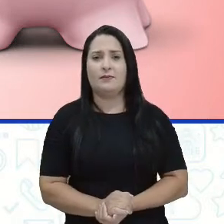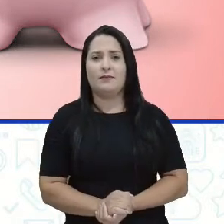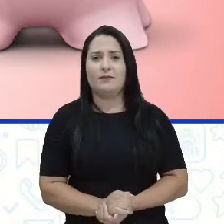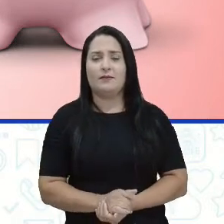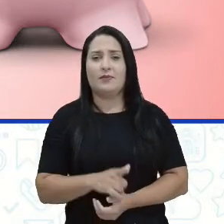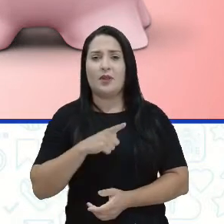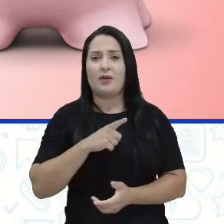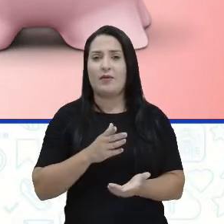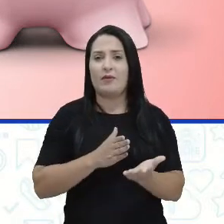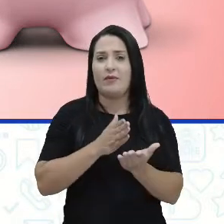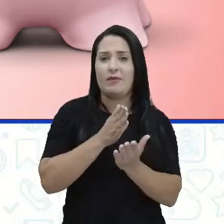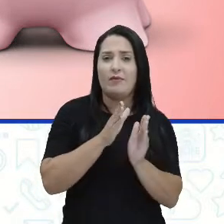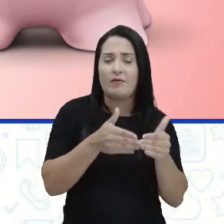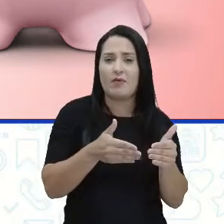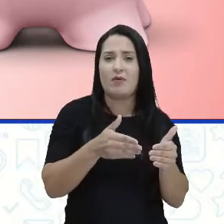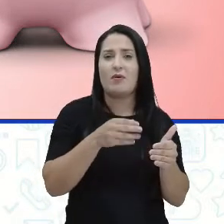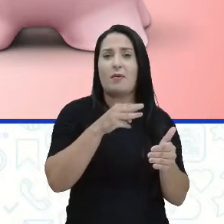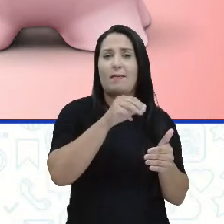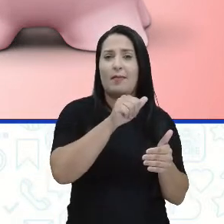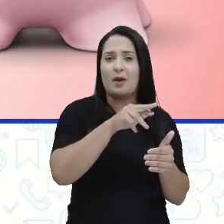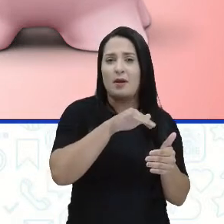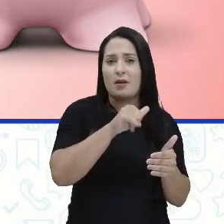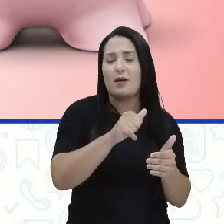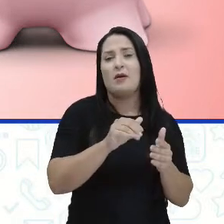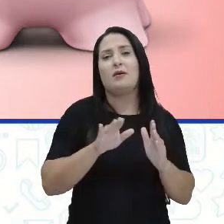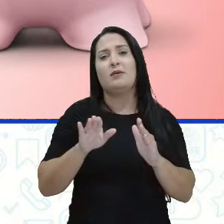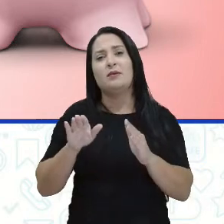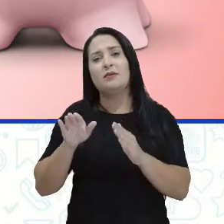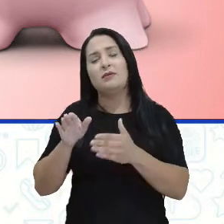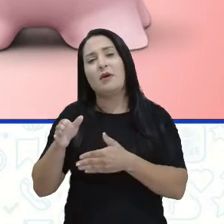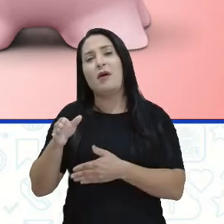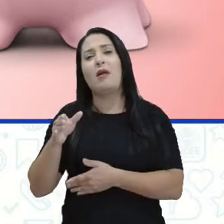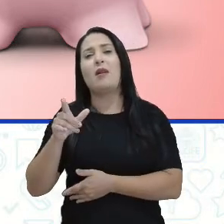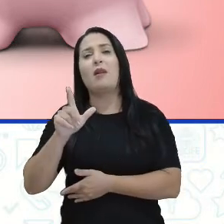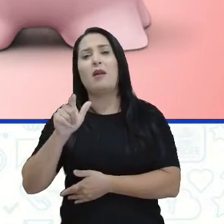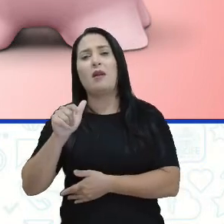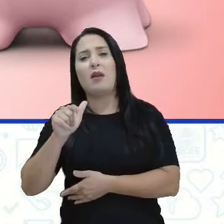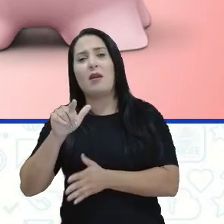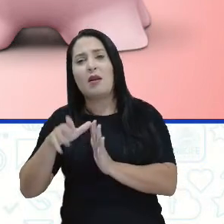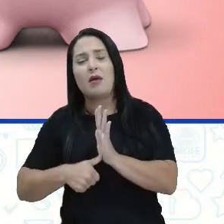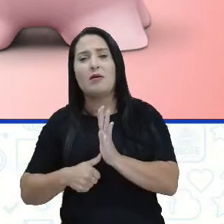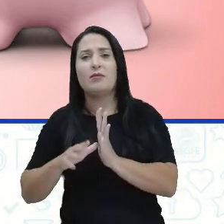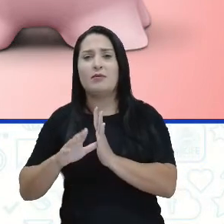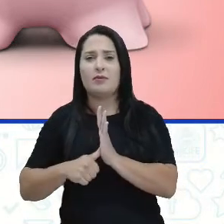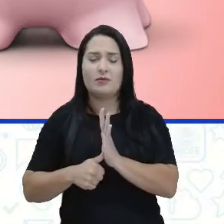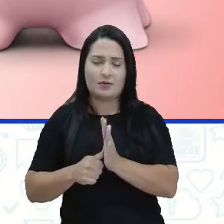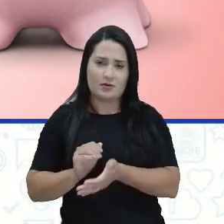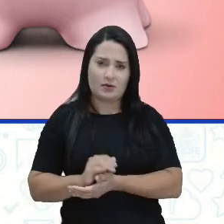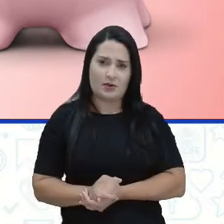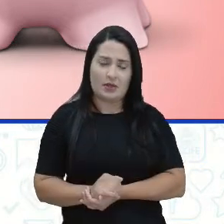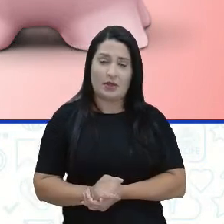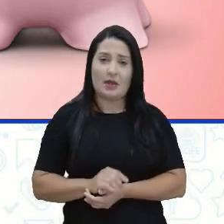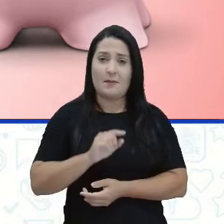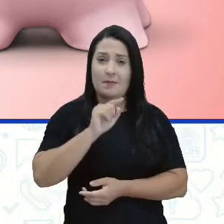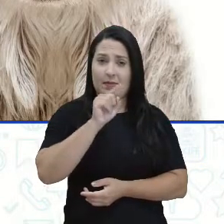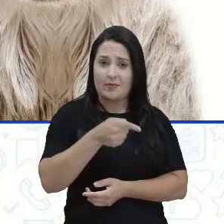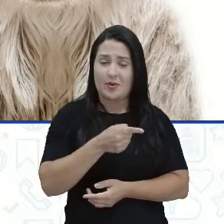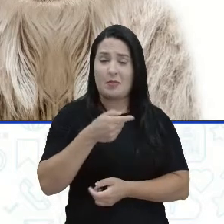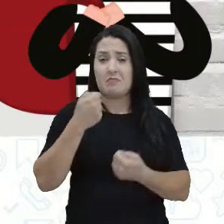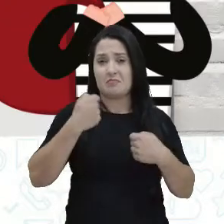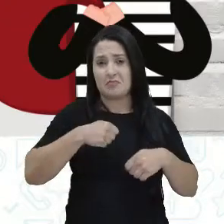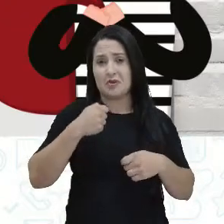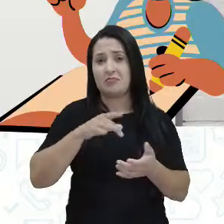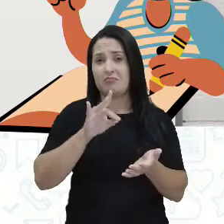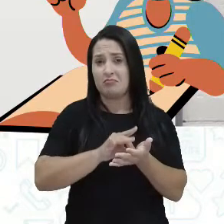direcionada tanto a Maria quanto ao ladrão. E se estamos diante de um vocativo, a presença da vírgula é necessária. E ela